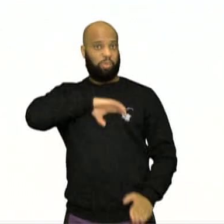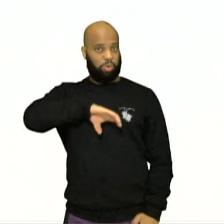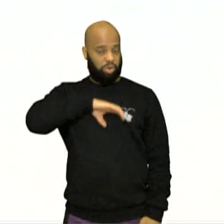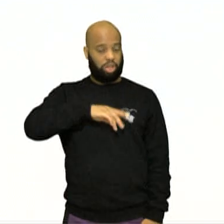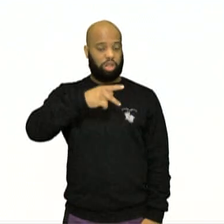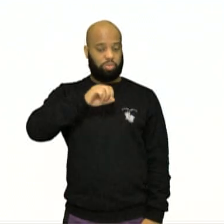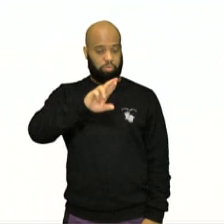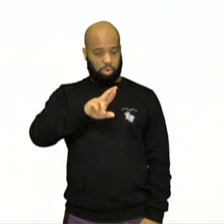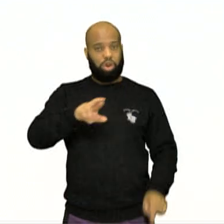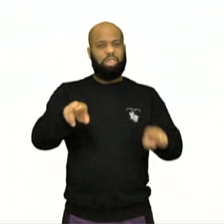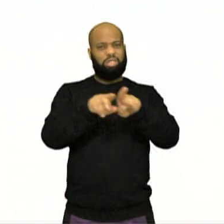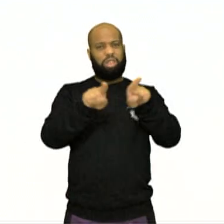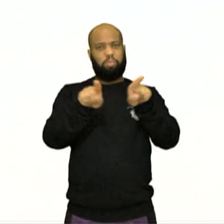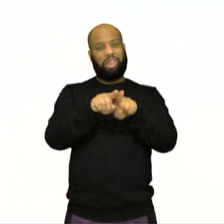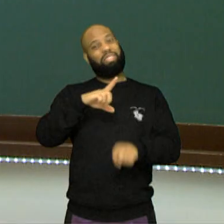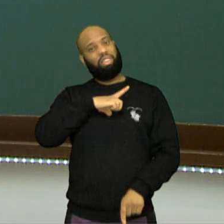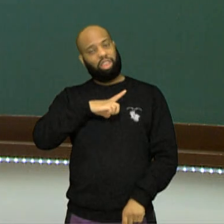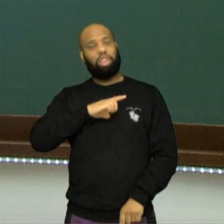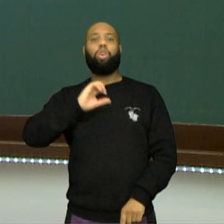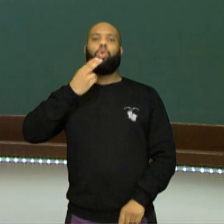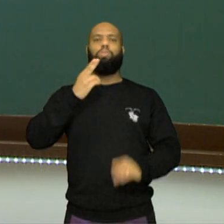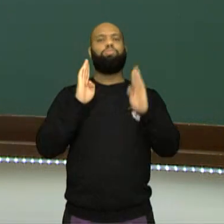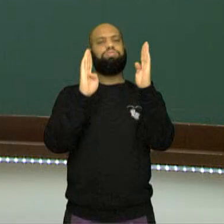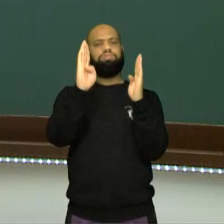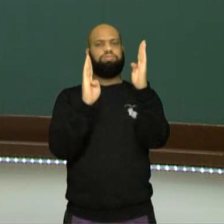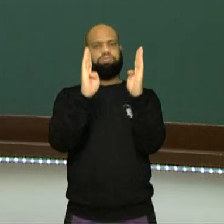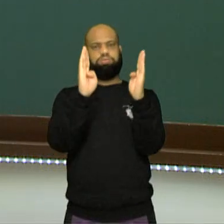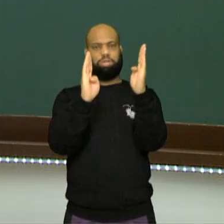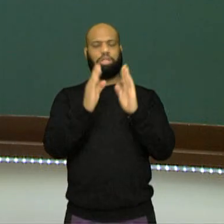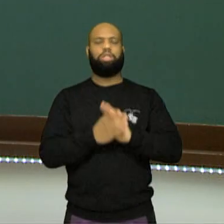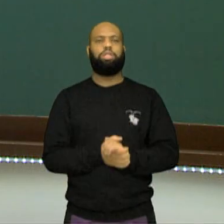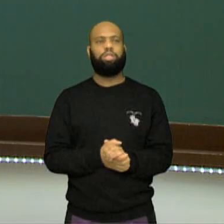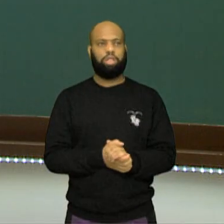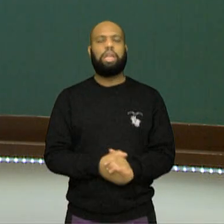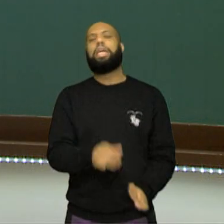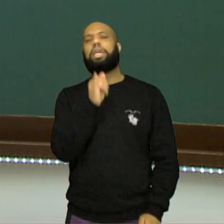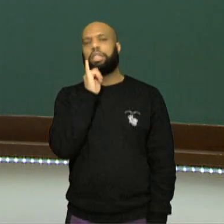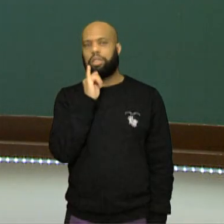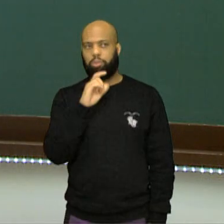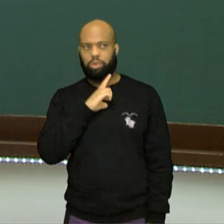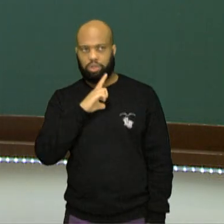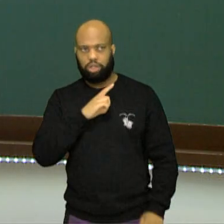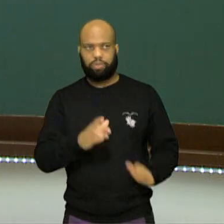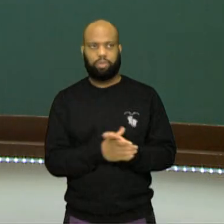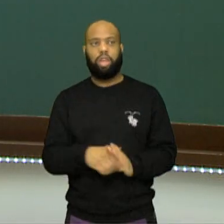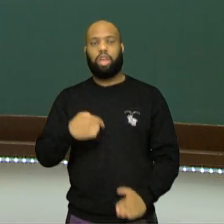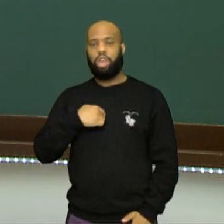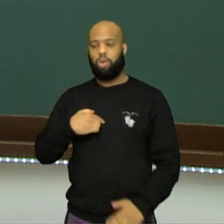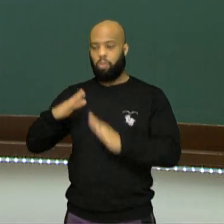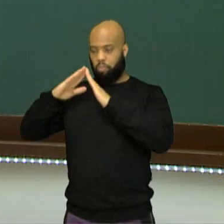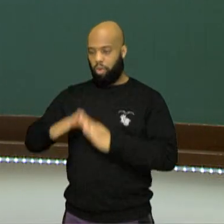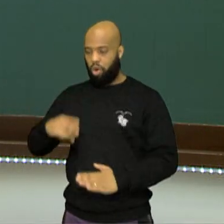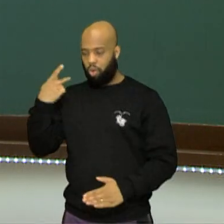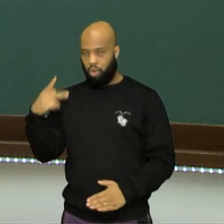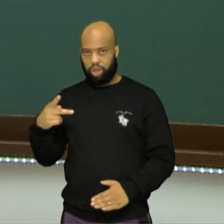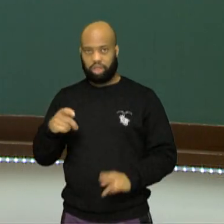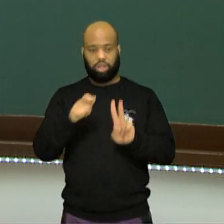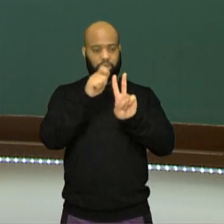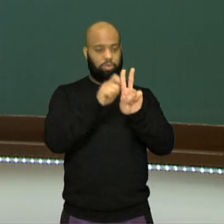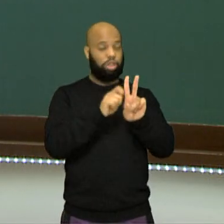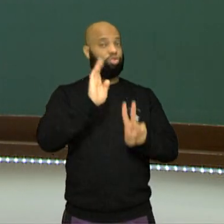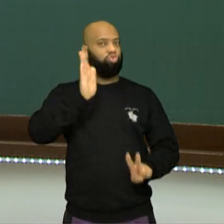ou durante. Indica a duração da ação. I have lived here for 2 months. Eu moro aqui por